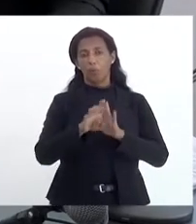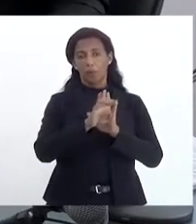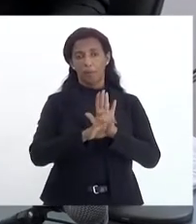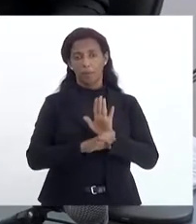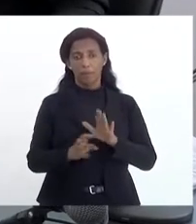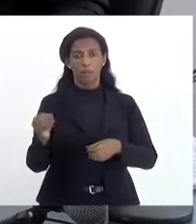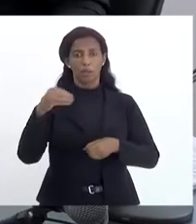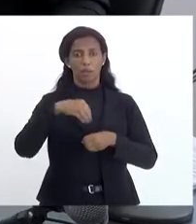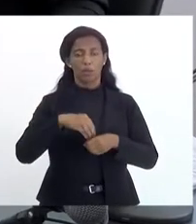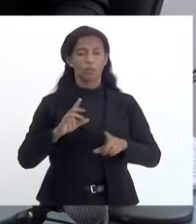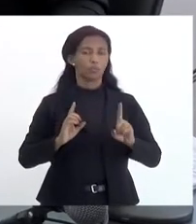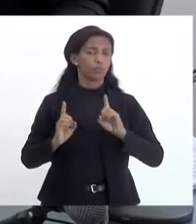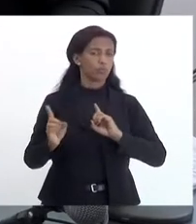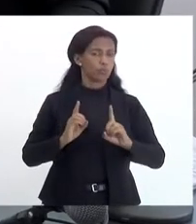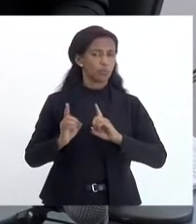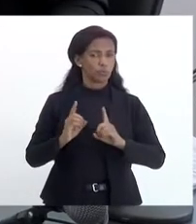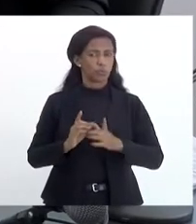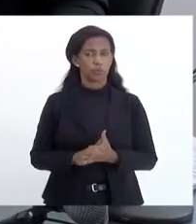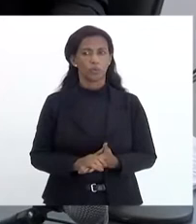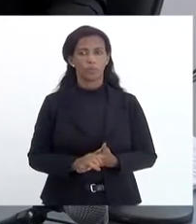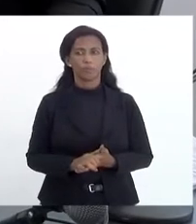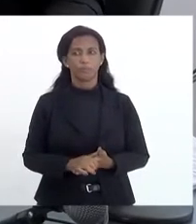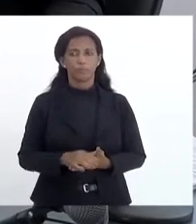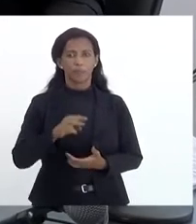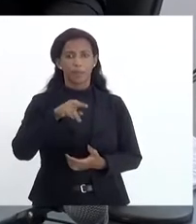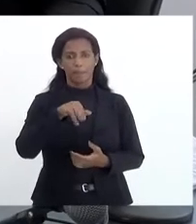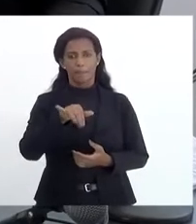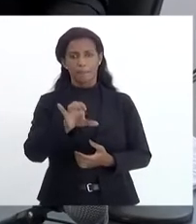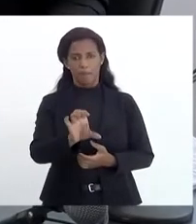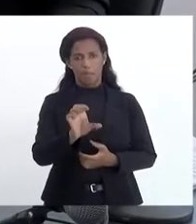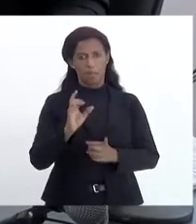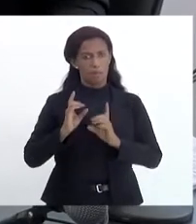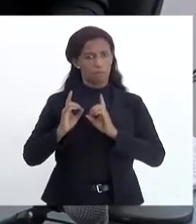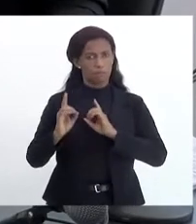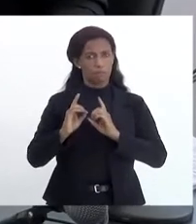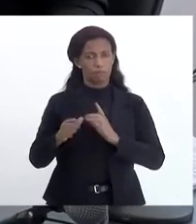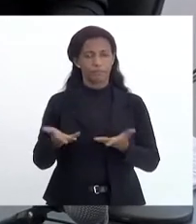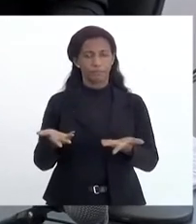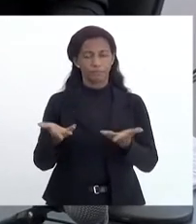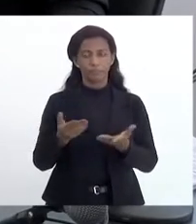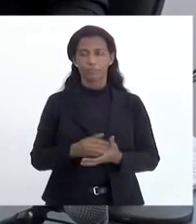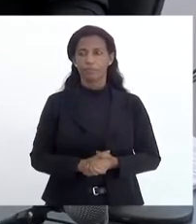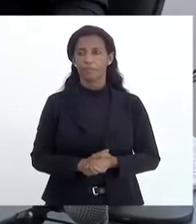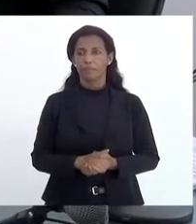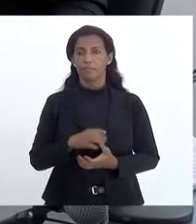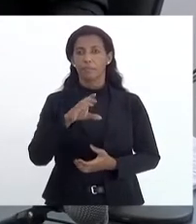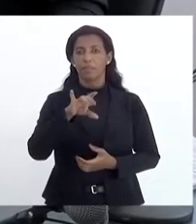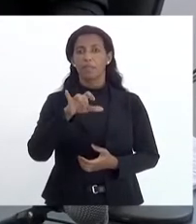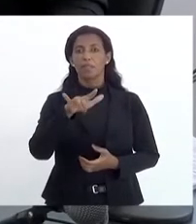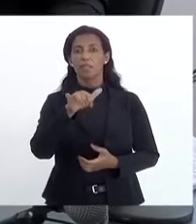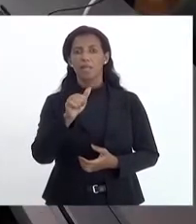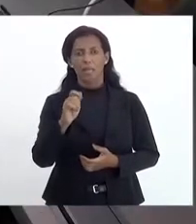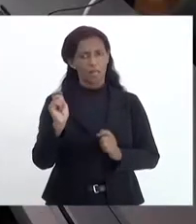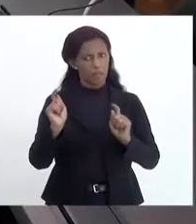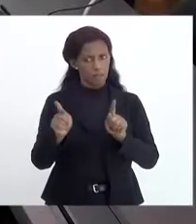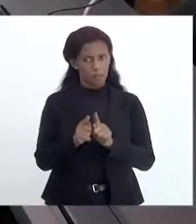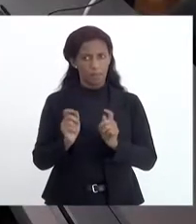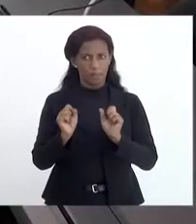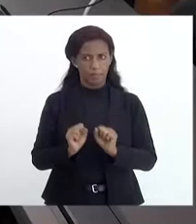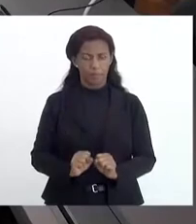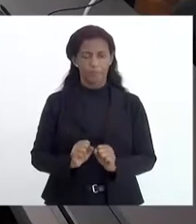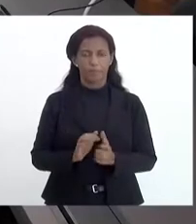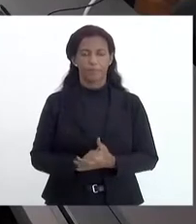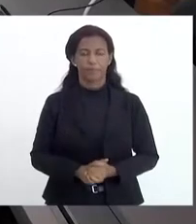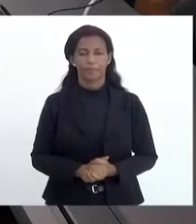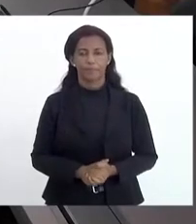e coloco em discussão o deputado Carlos Mink para discutir. E a palavra está aberta para o deputado Célia, se quiser fazer a defesa. Deputado Carlos